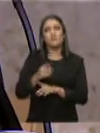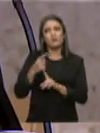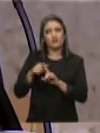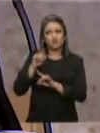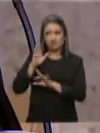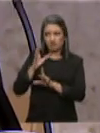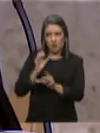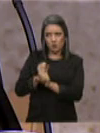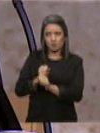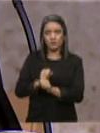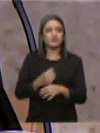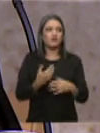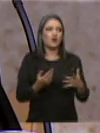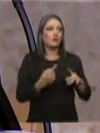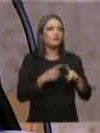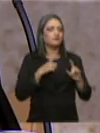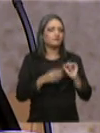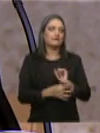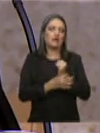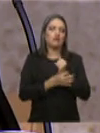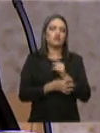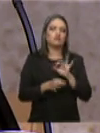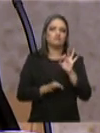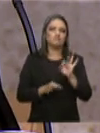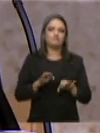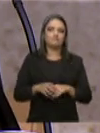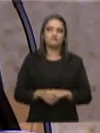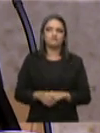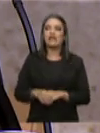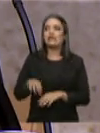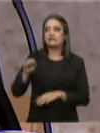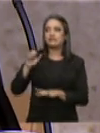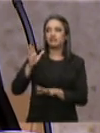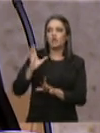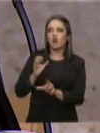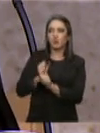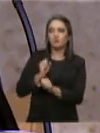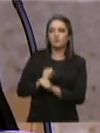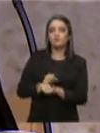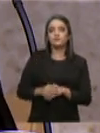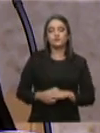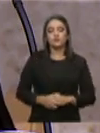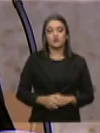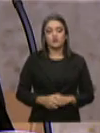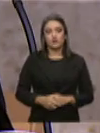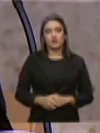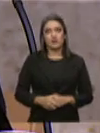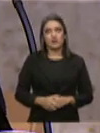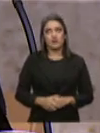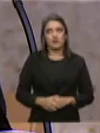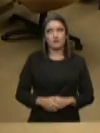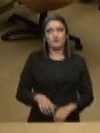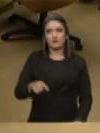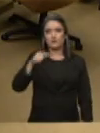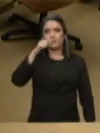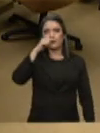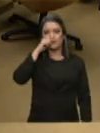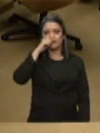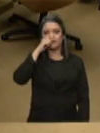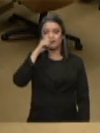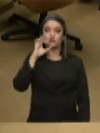coerente com computei. Quem queria garantir a segurança. Isso, não. Já está computado assim. Presidente, nós teríamos... apenas para reiterar, eu já